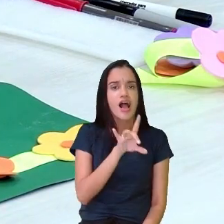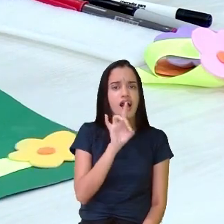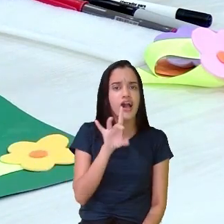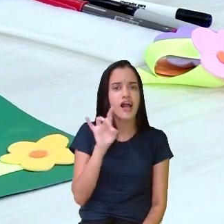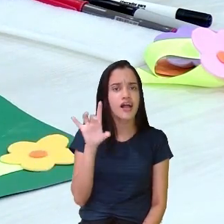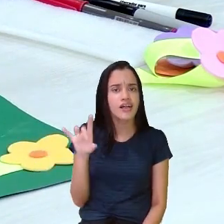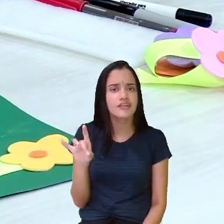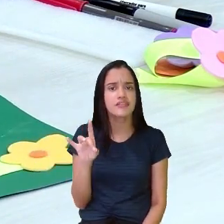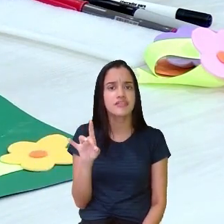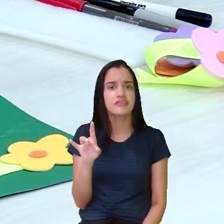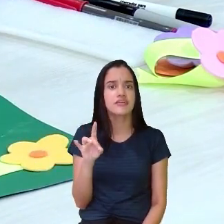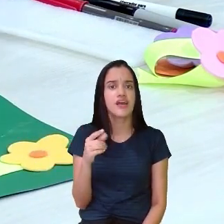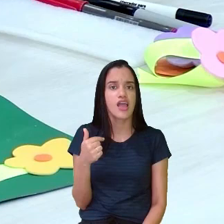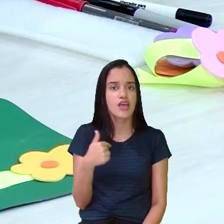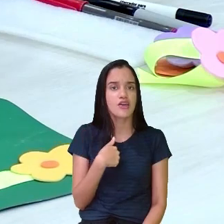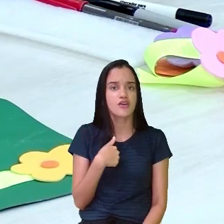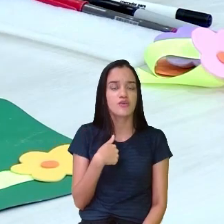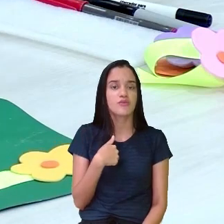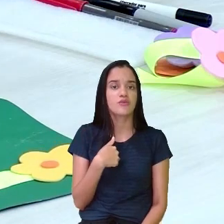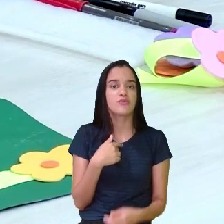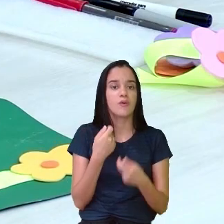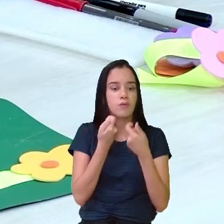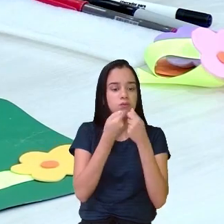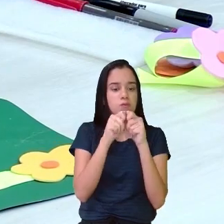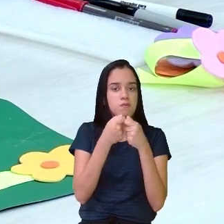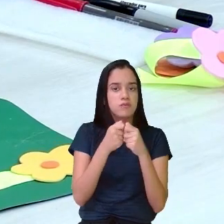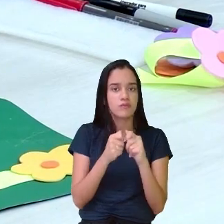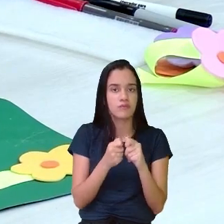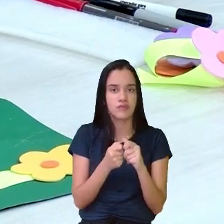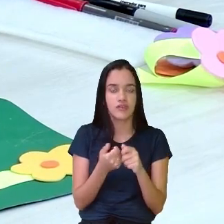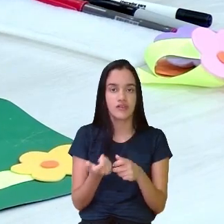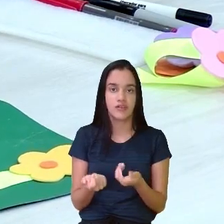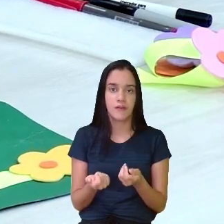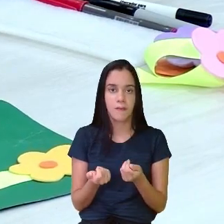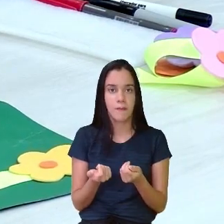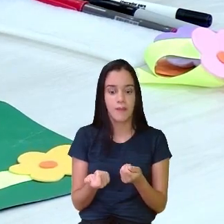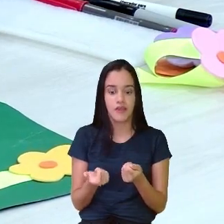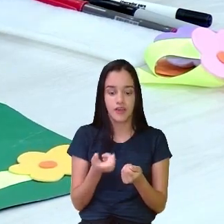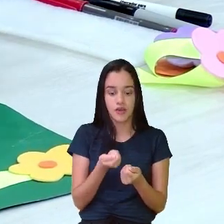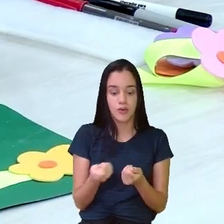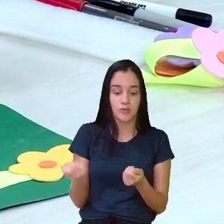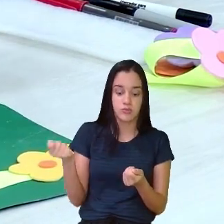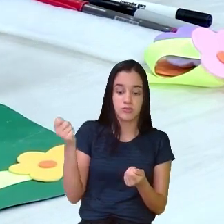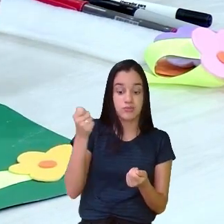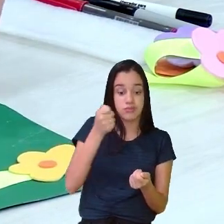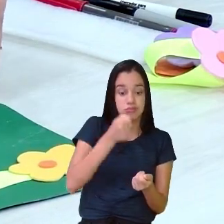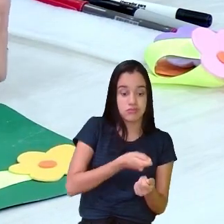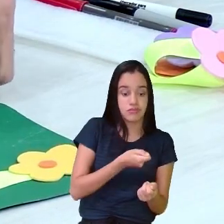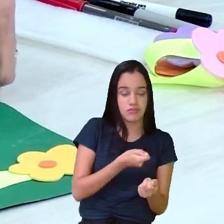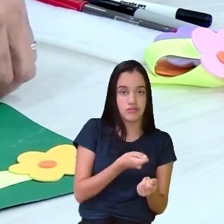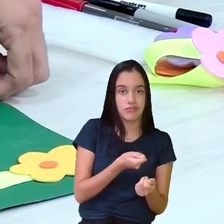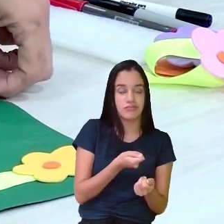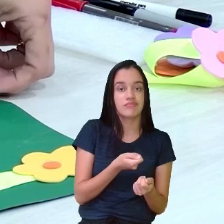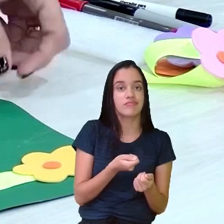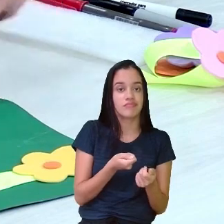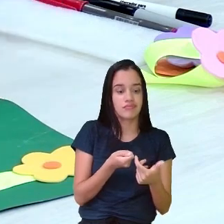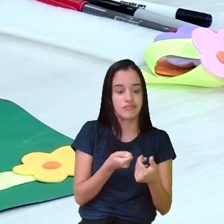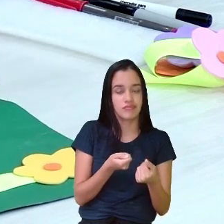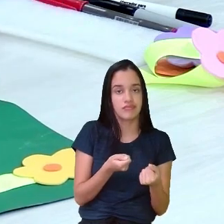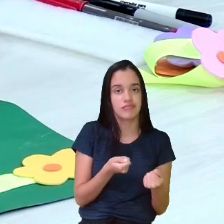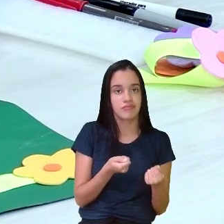dessas partes e vou fazer esse trabalho aqui, ó. Jogar para o meio. Da direita, eu passo para a